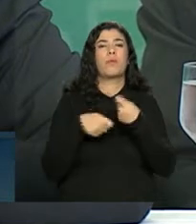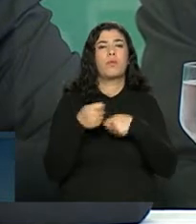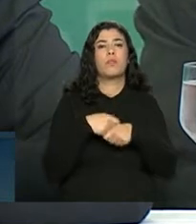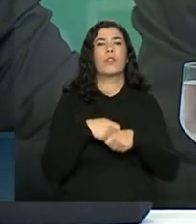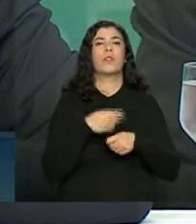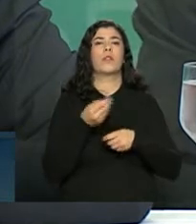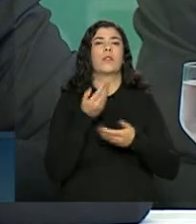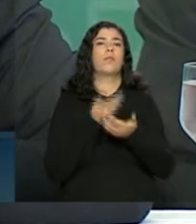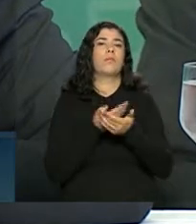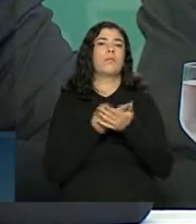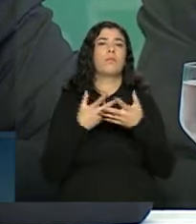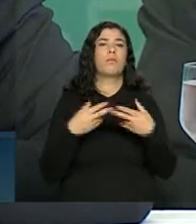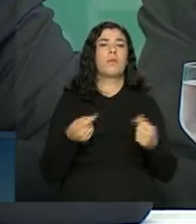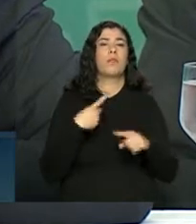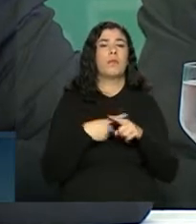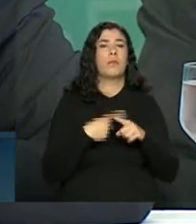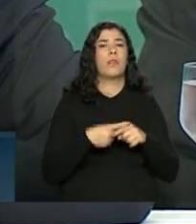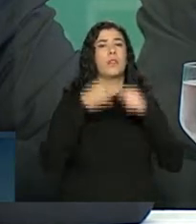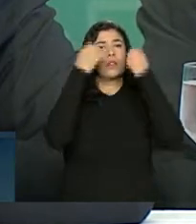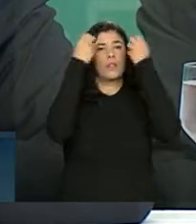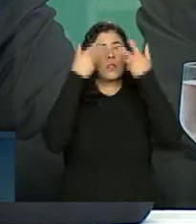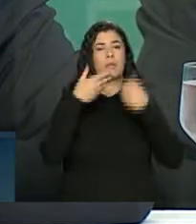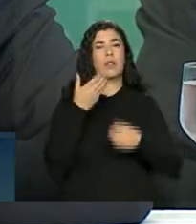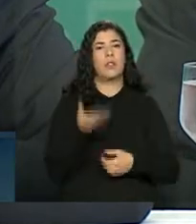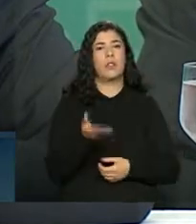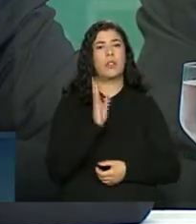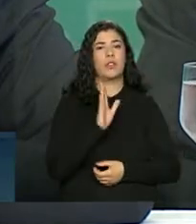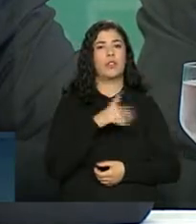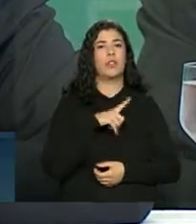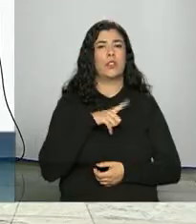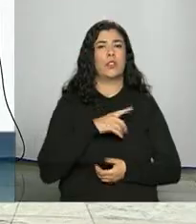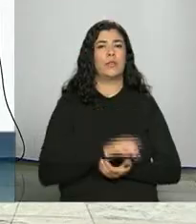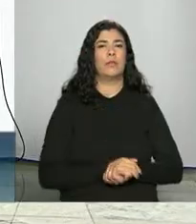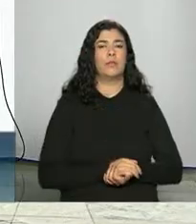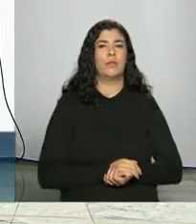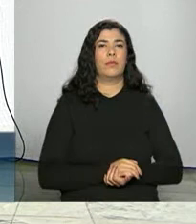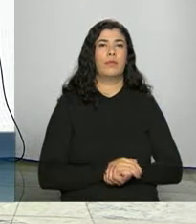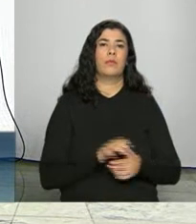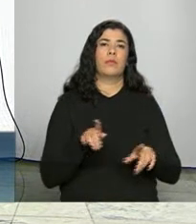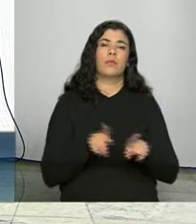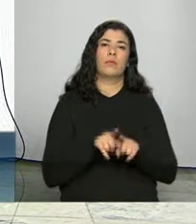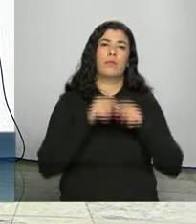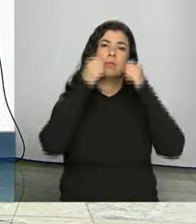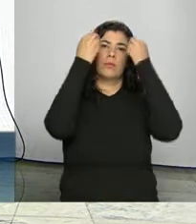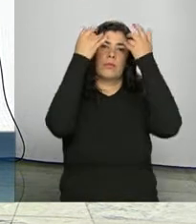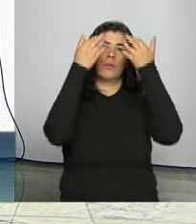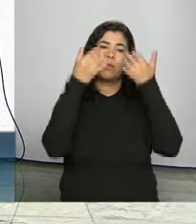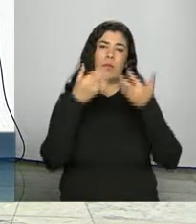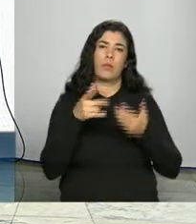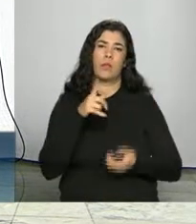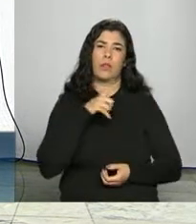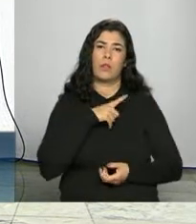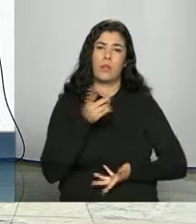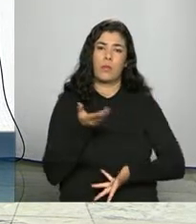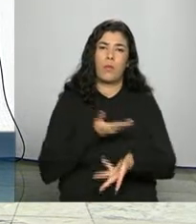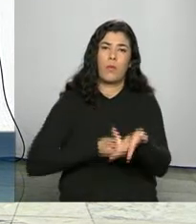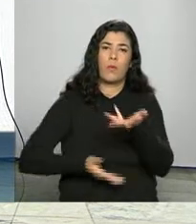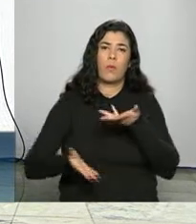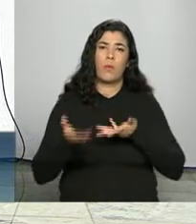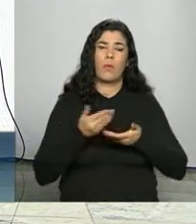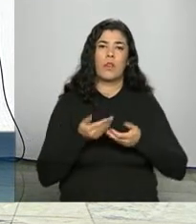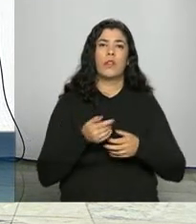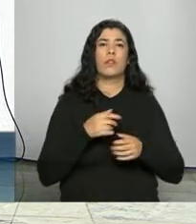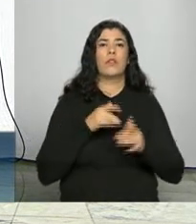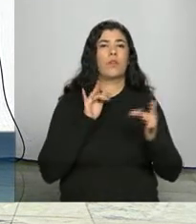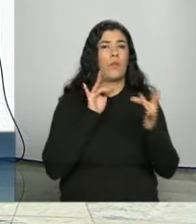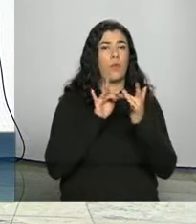mas que com Catarina com as explicações que assolaram já deu o que está dizendo também que nós estamos mantendo a relação institucional